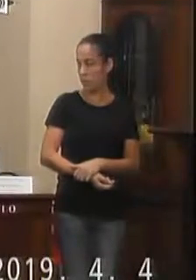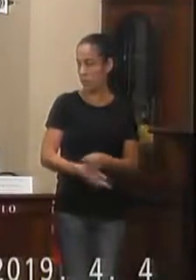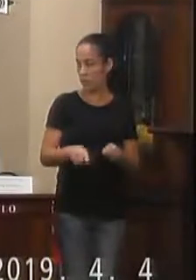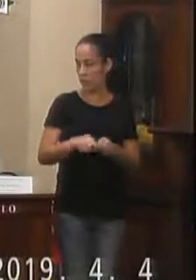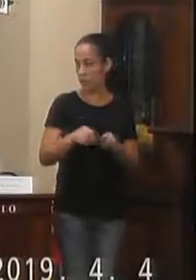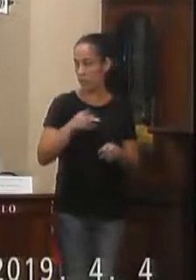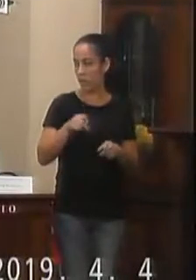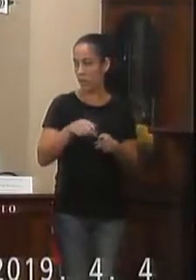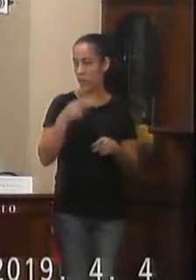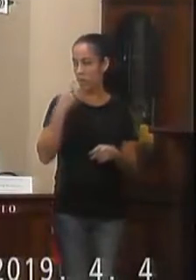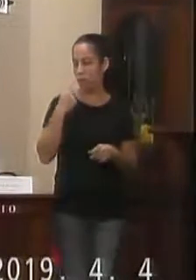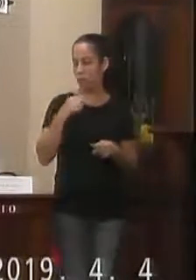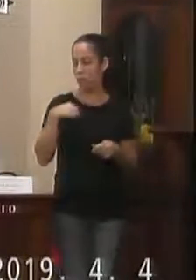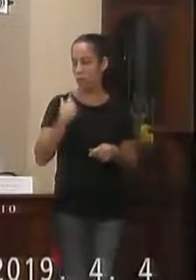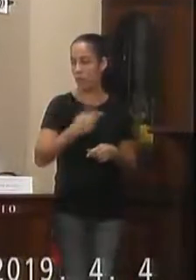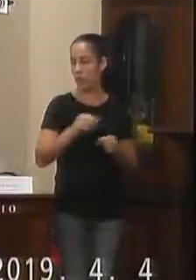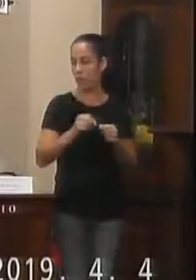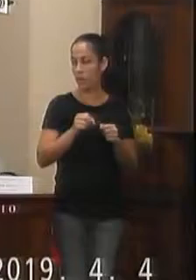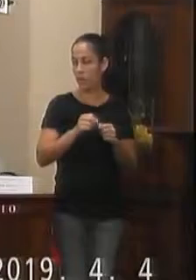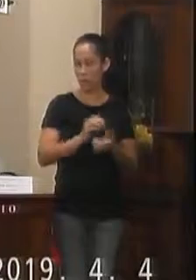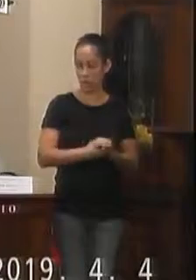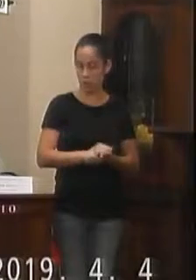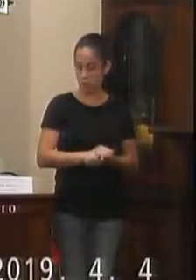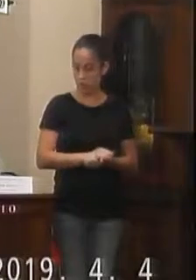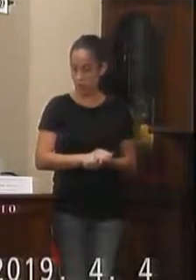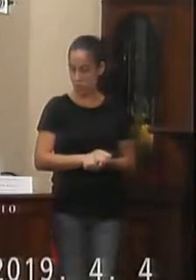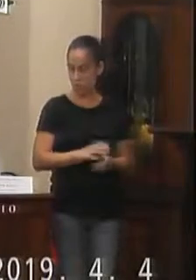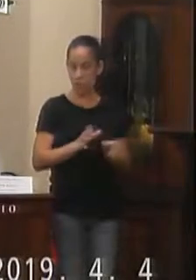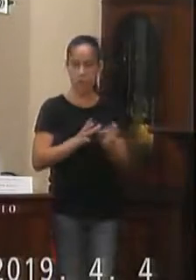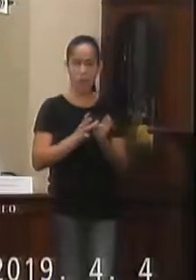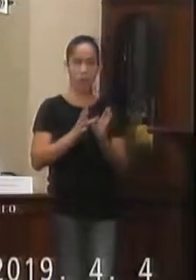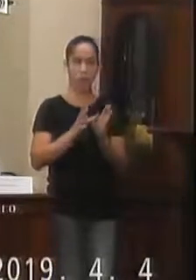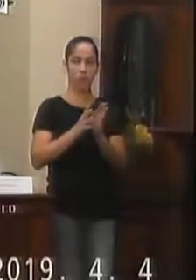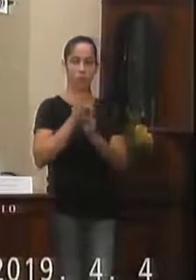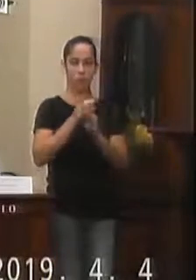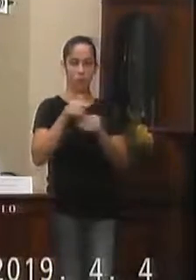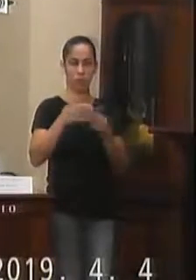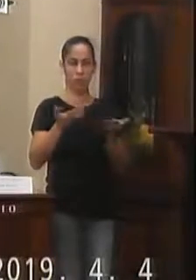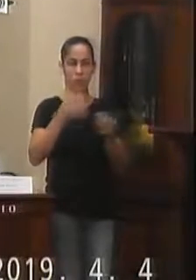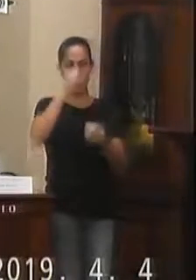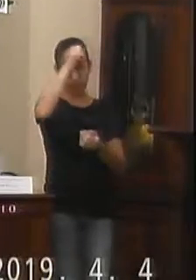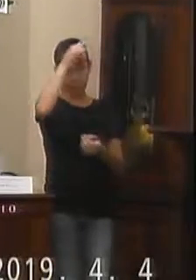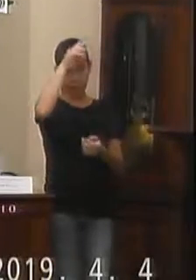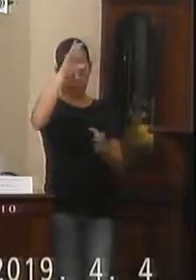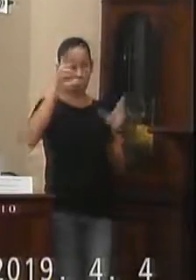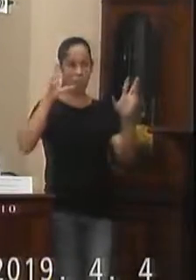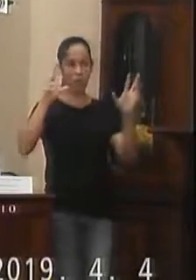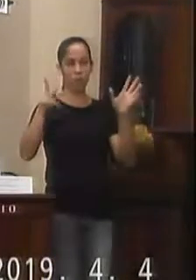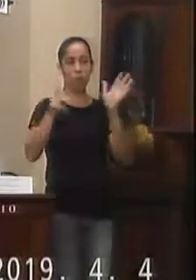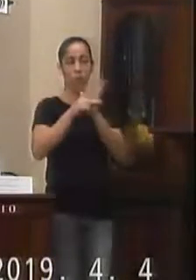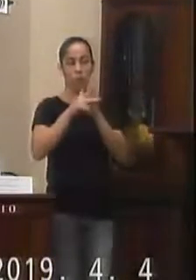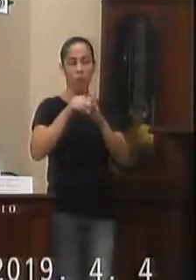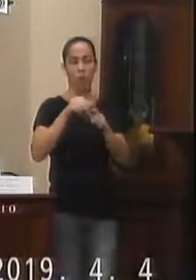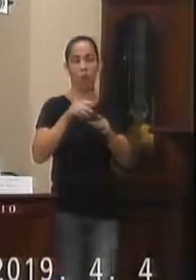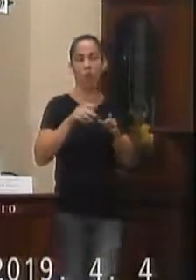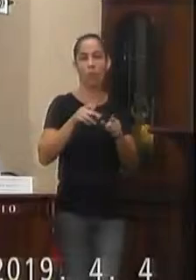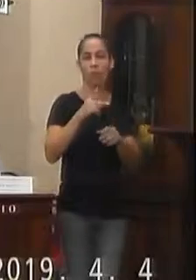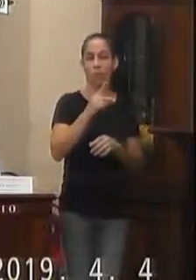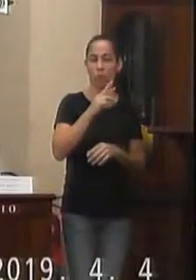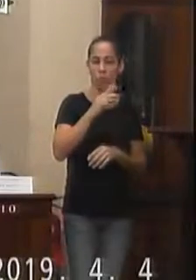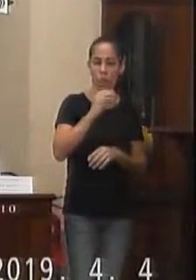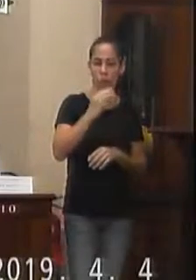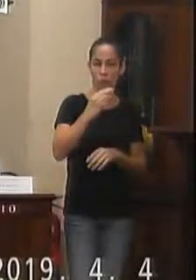Endossando, nós fizemos o conselho, e essa eu estou endereçando à prefeitura, especificamente a procuradoria, para que